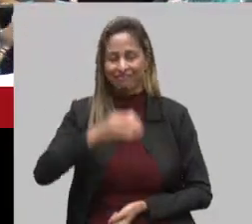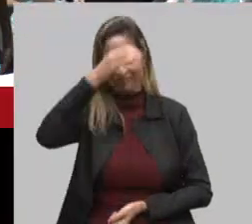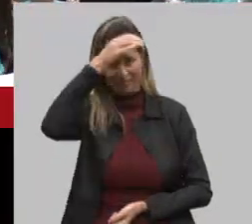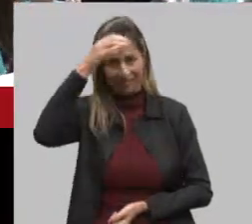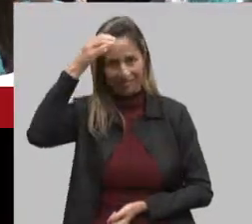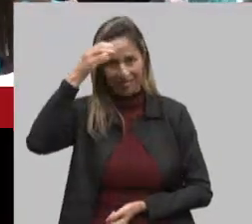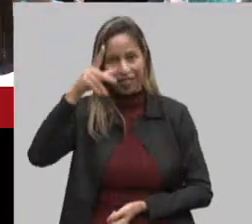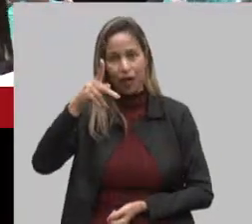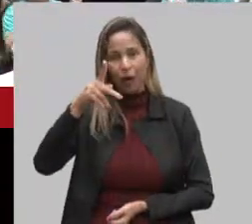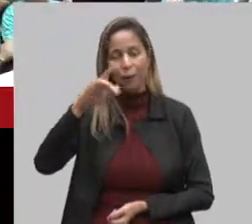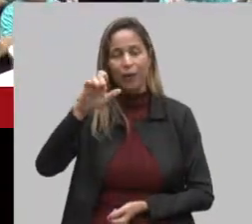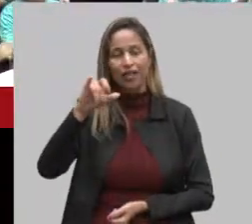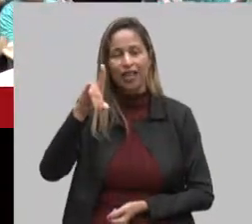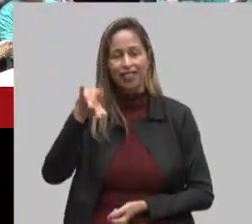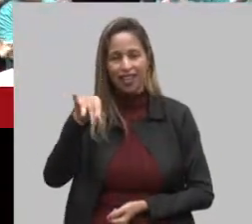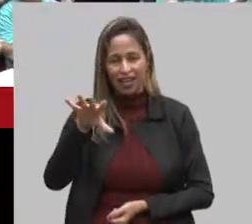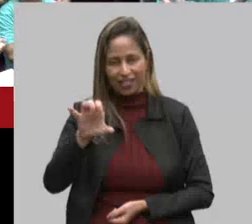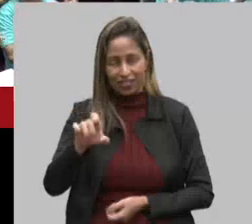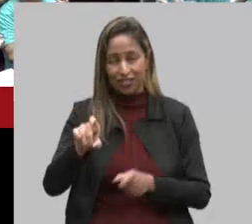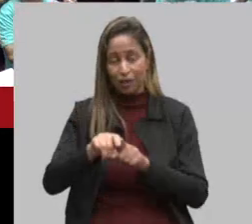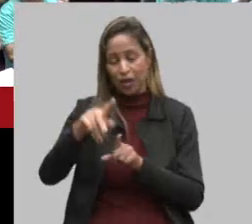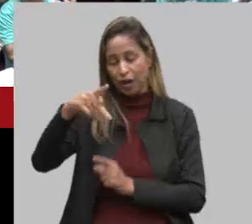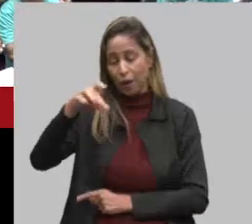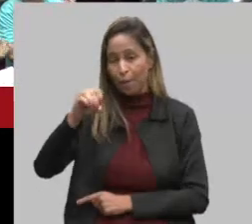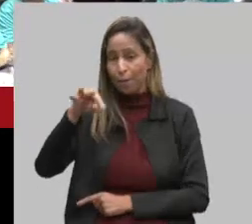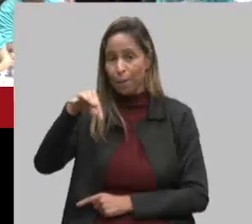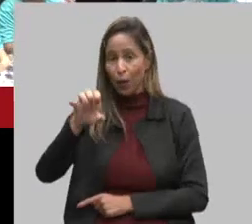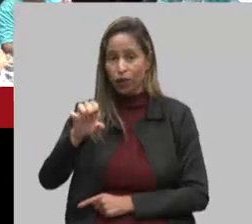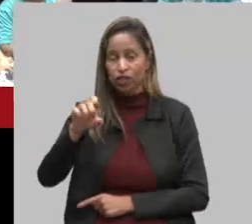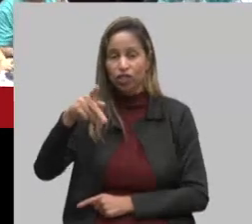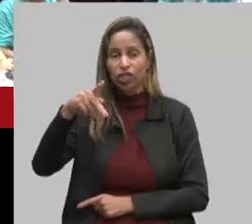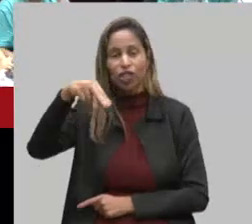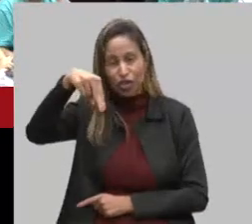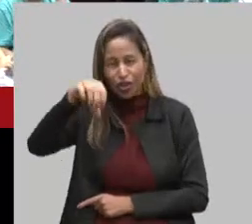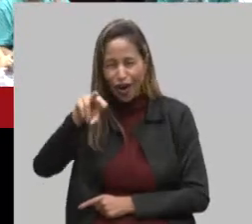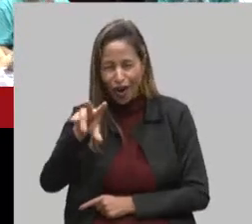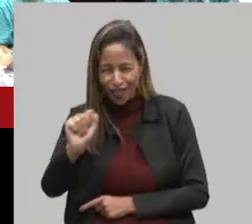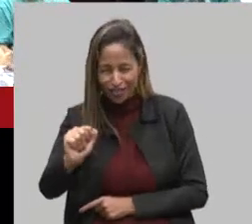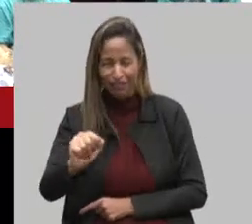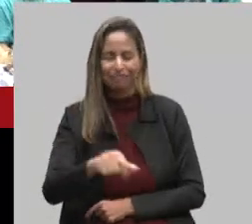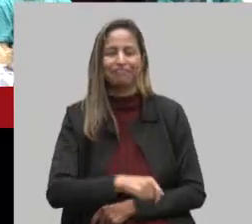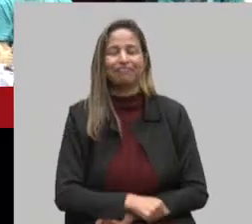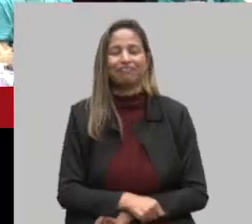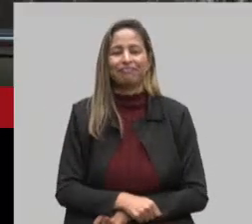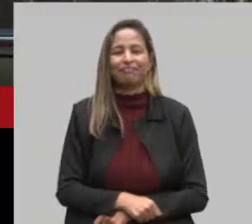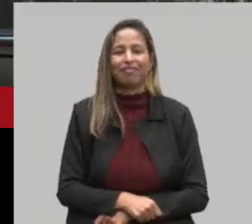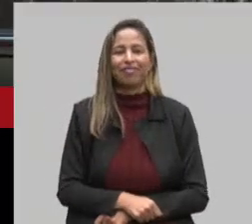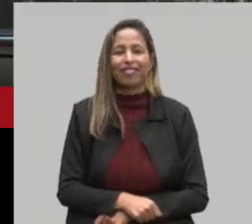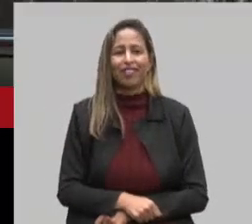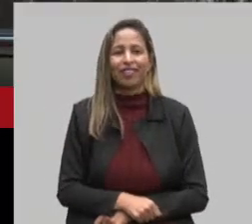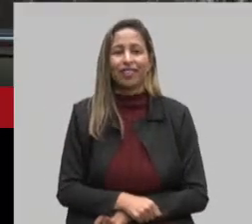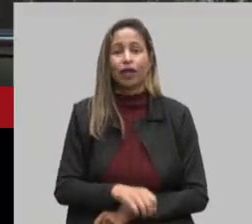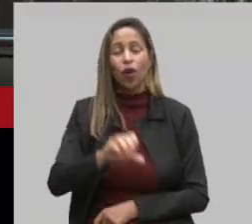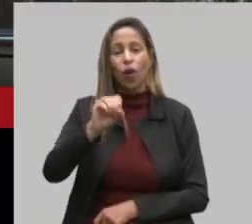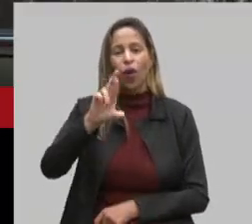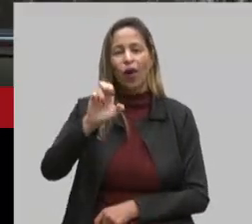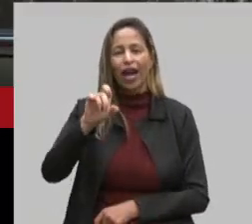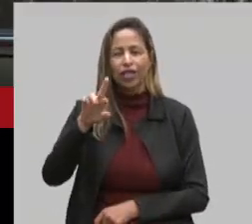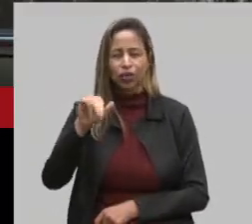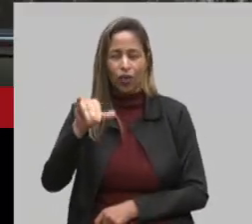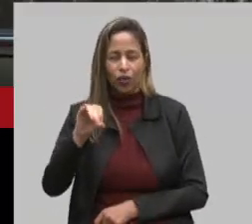Piedade de Ponte novaon também integ esse Polo a câmara municipal deat e Urucânia